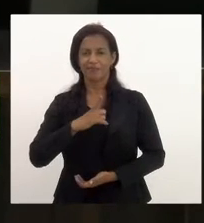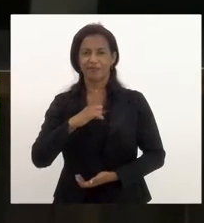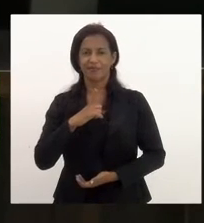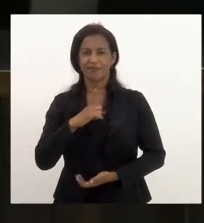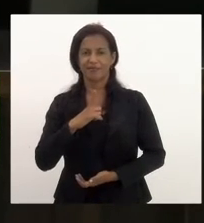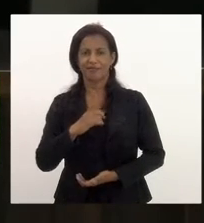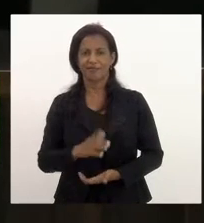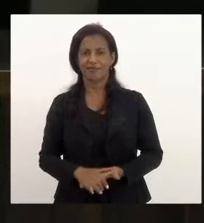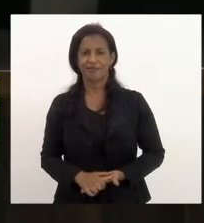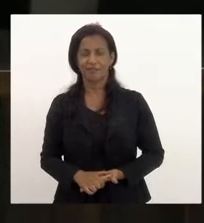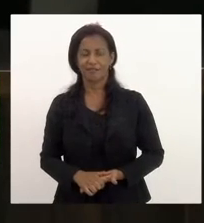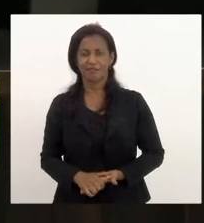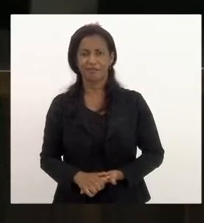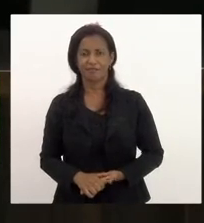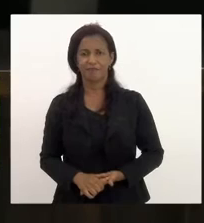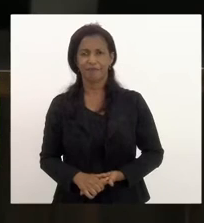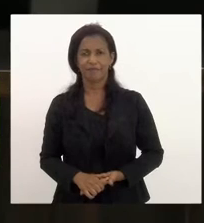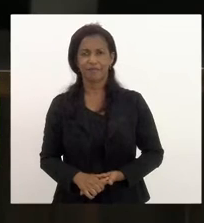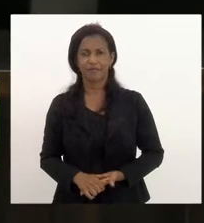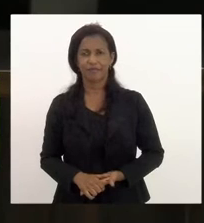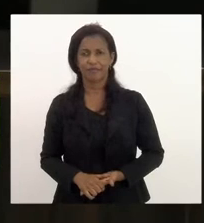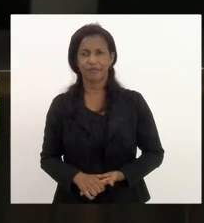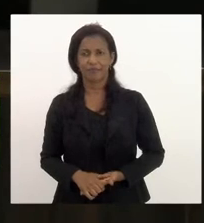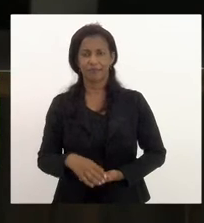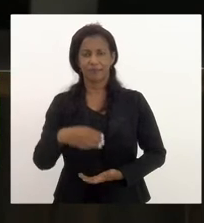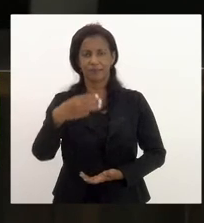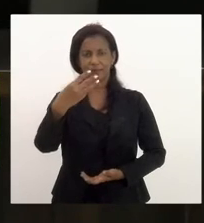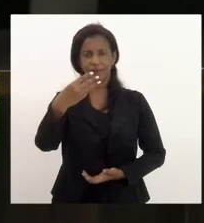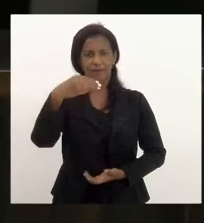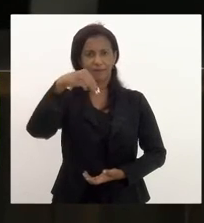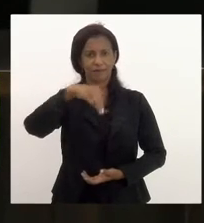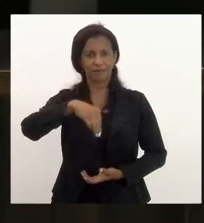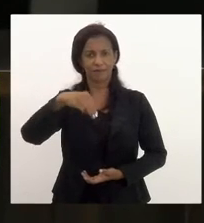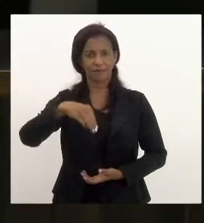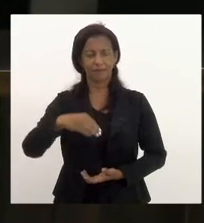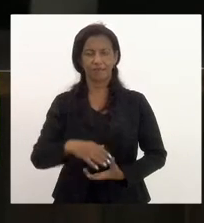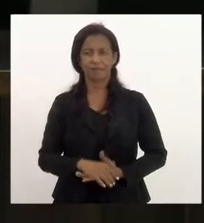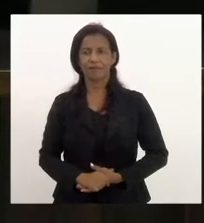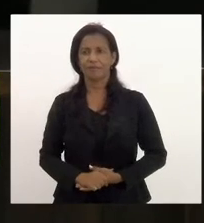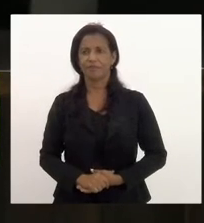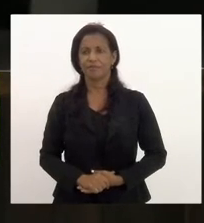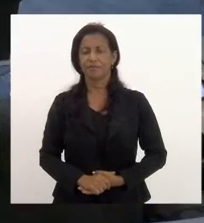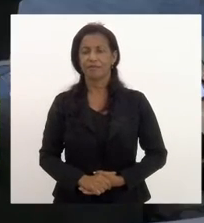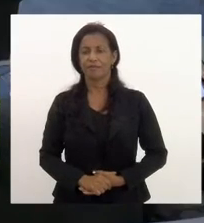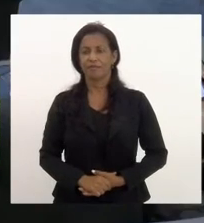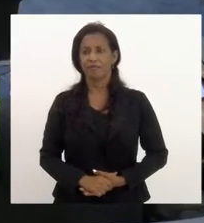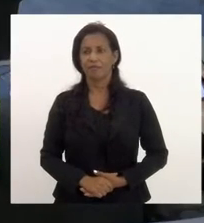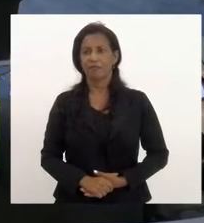excelência dispõe de três minutos e